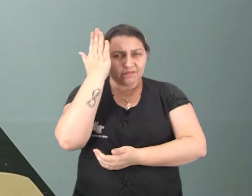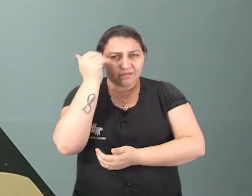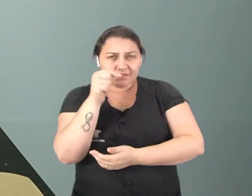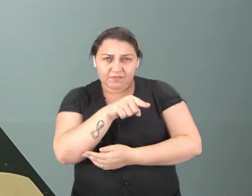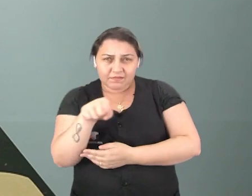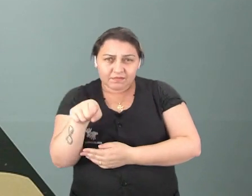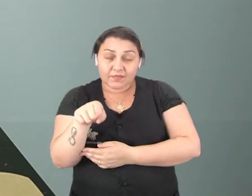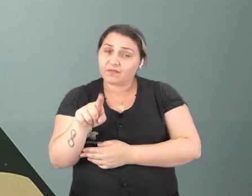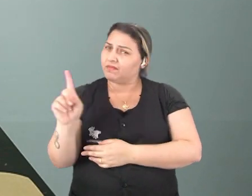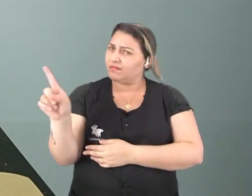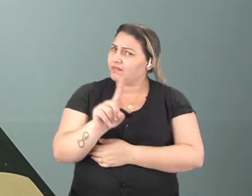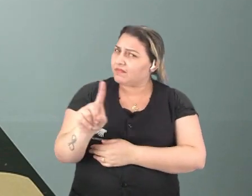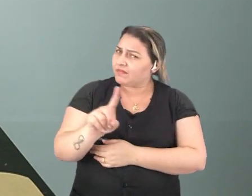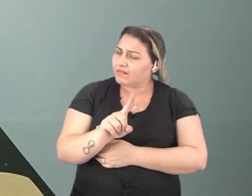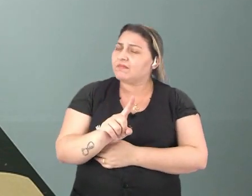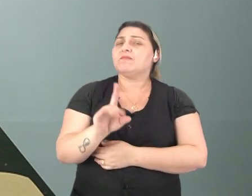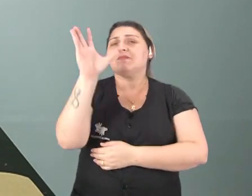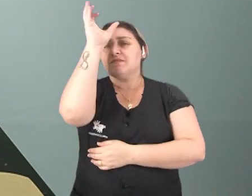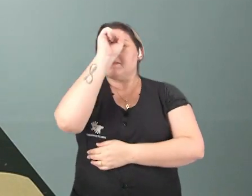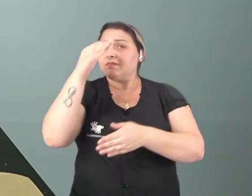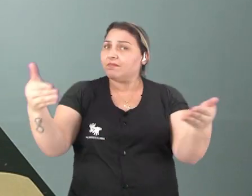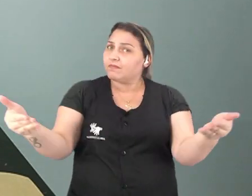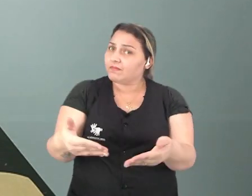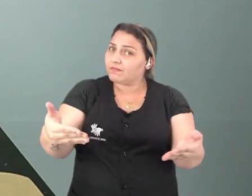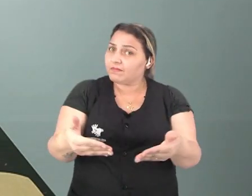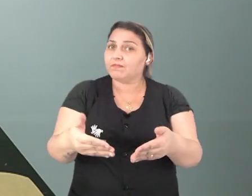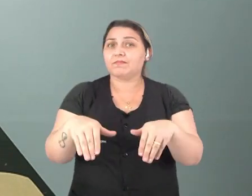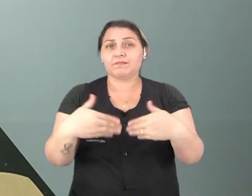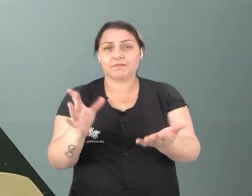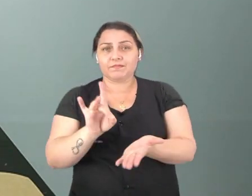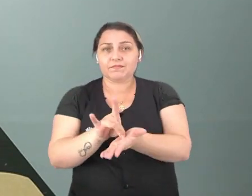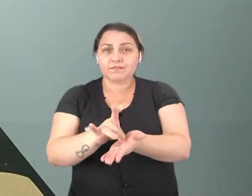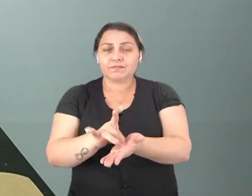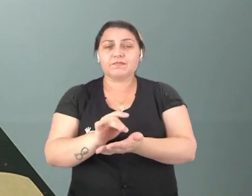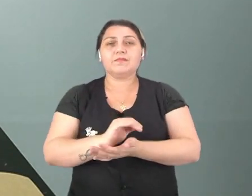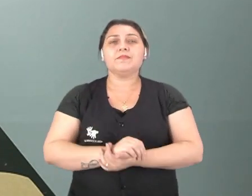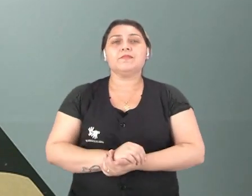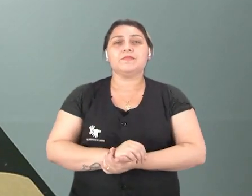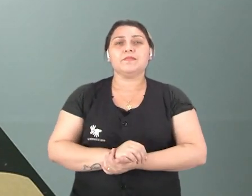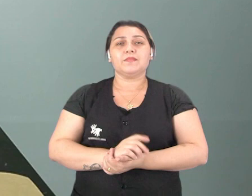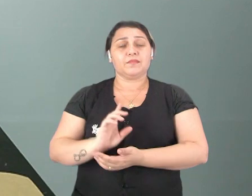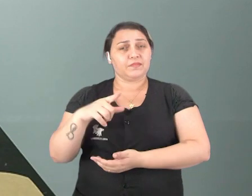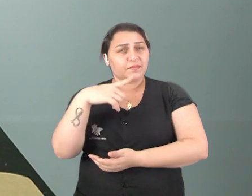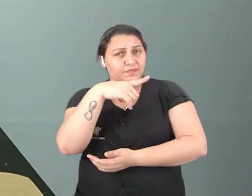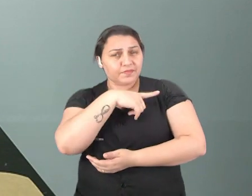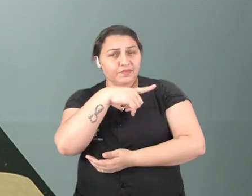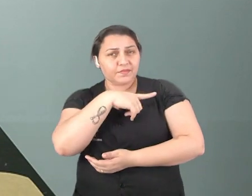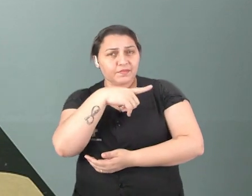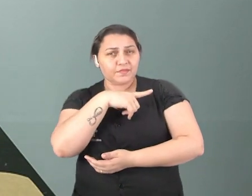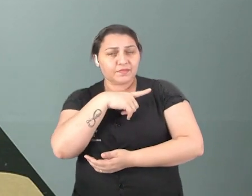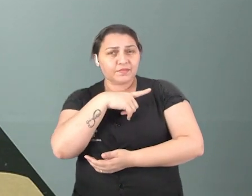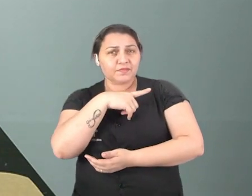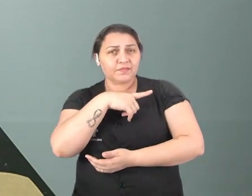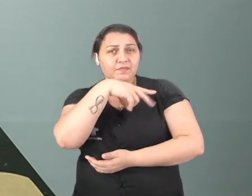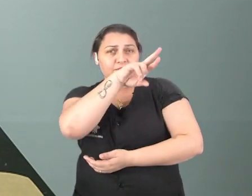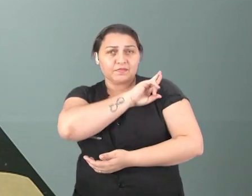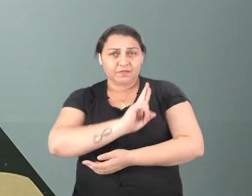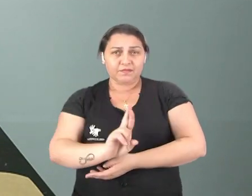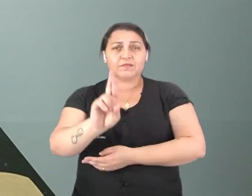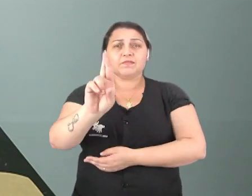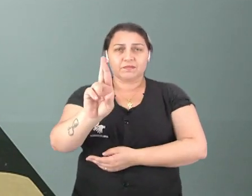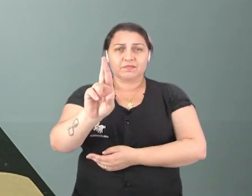Sabem? Não? Então vamos aprender, não é mesmo? Então, será que eles tinham um